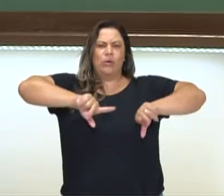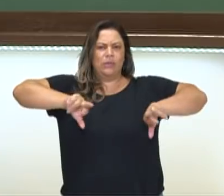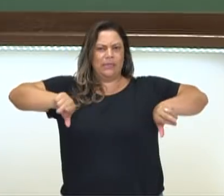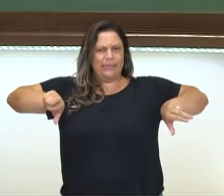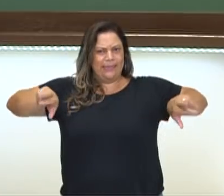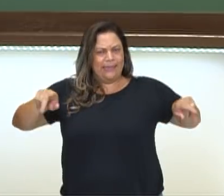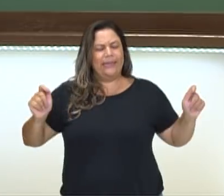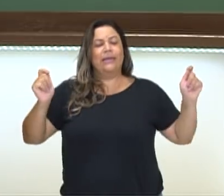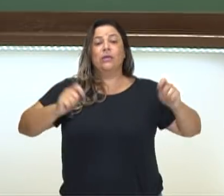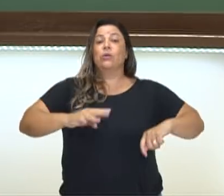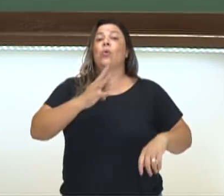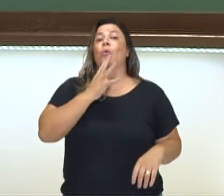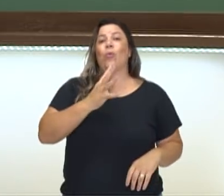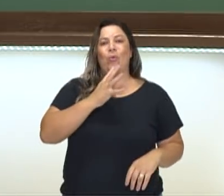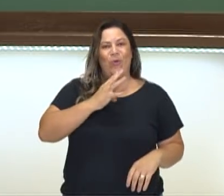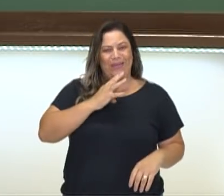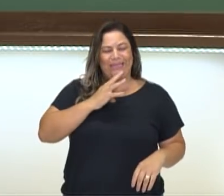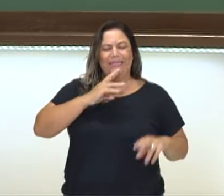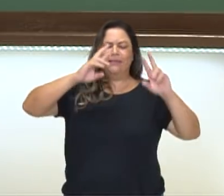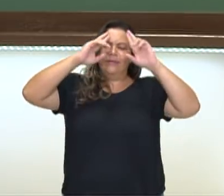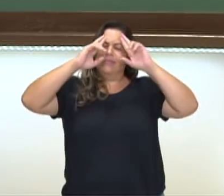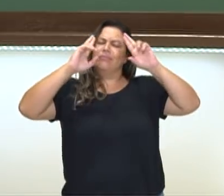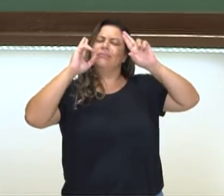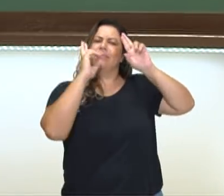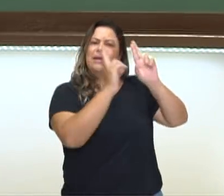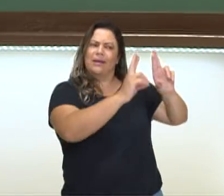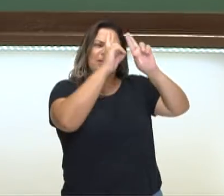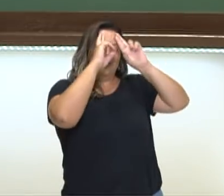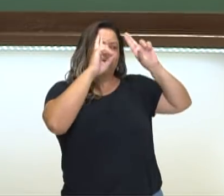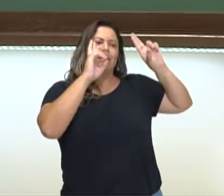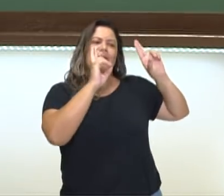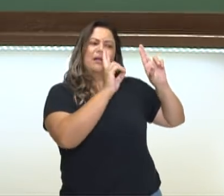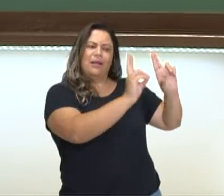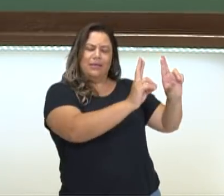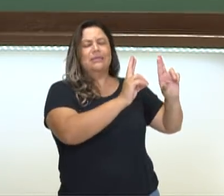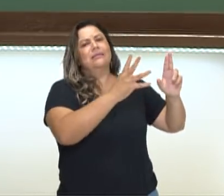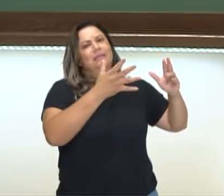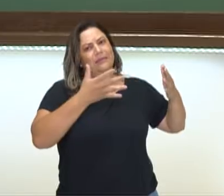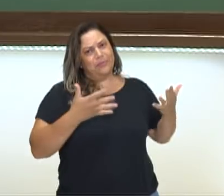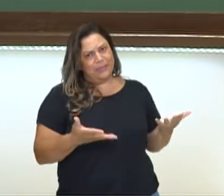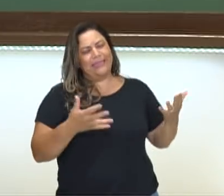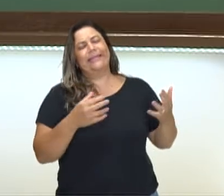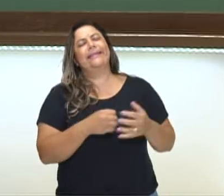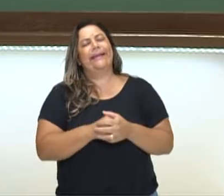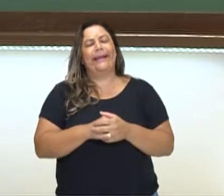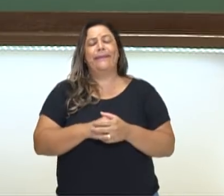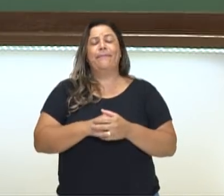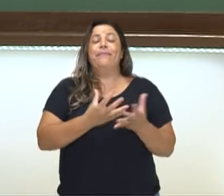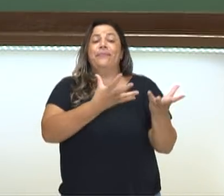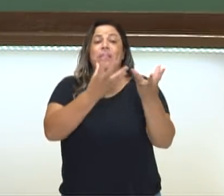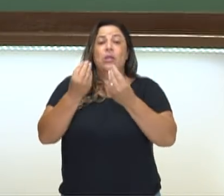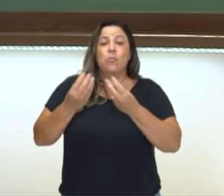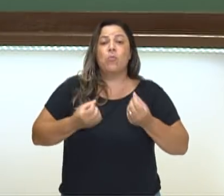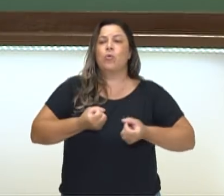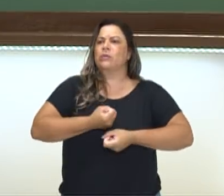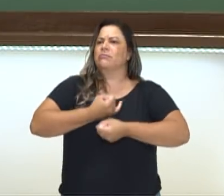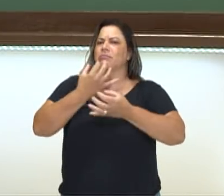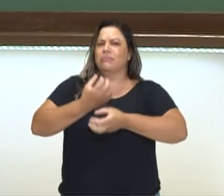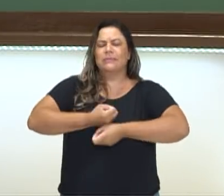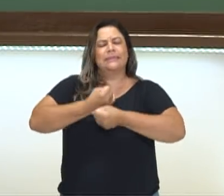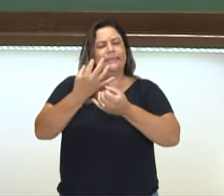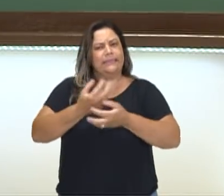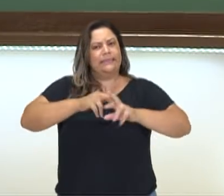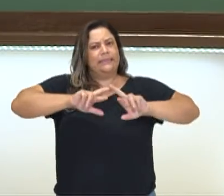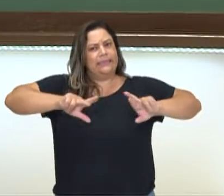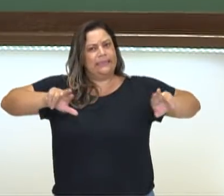religiosa, conhecer para respeitar. E muitas das expressões ritualísticas e festivas das religiões